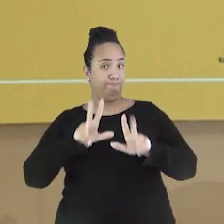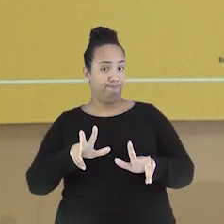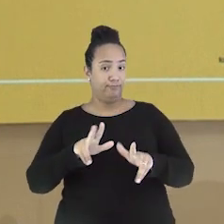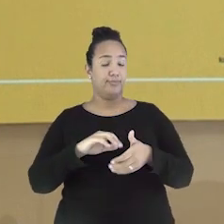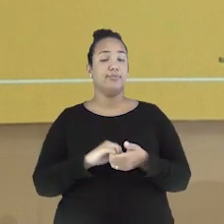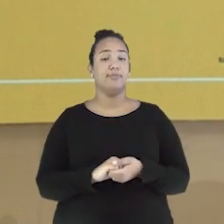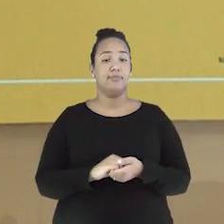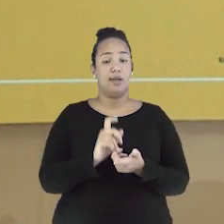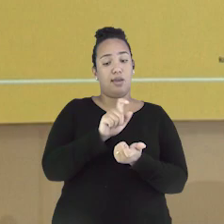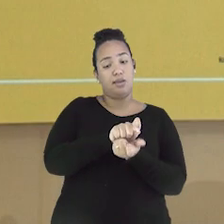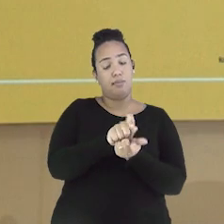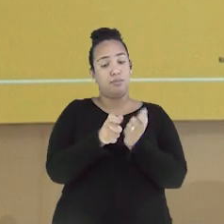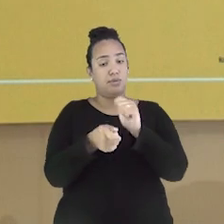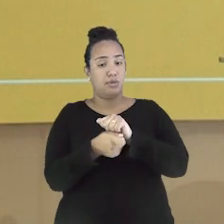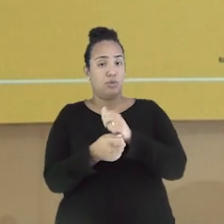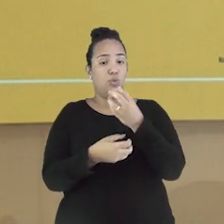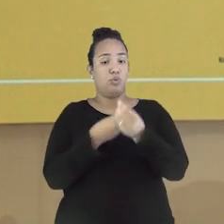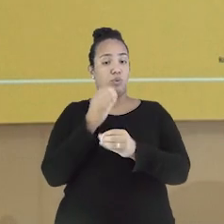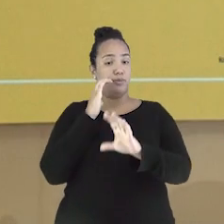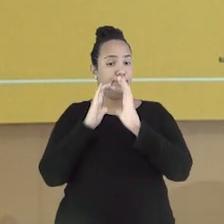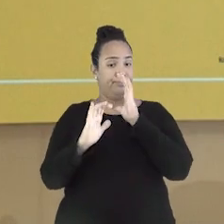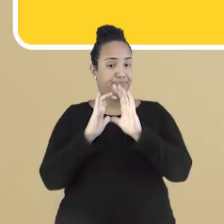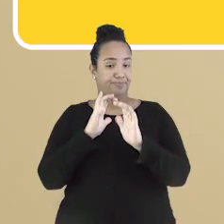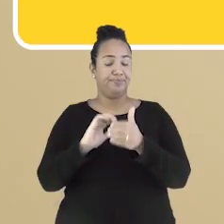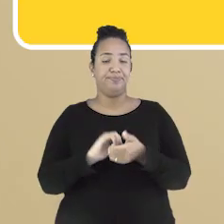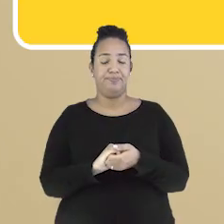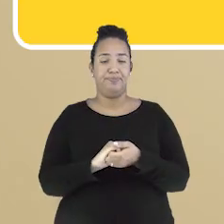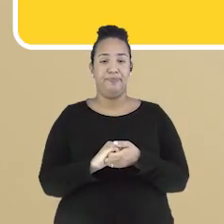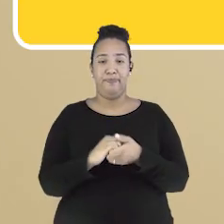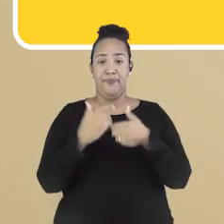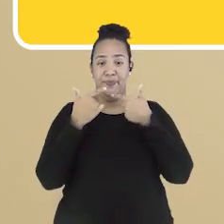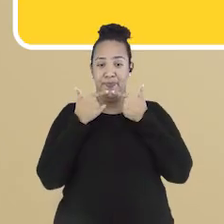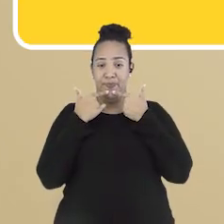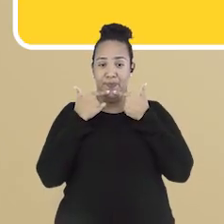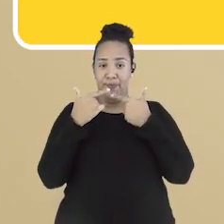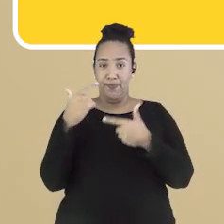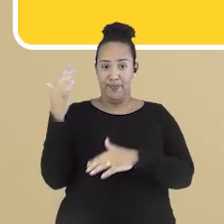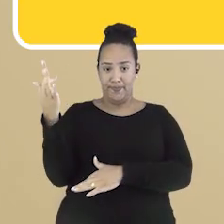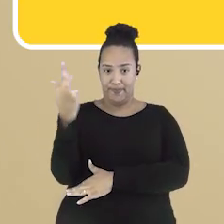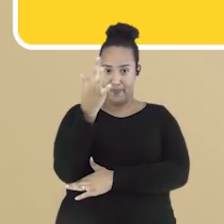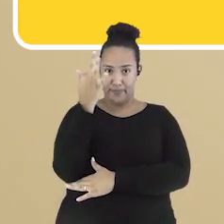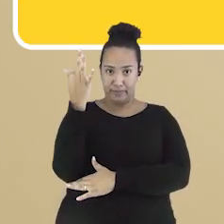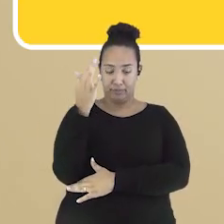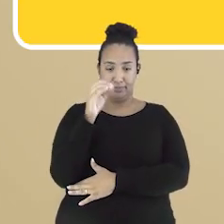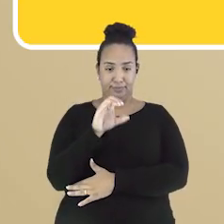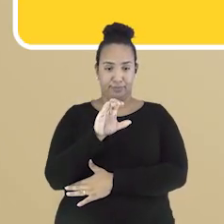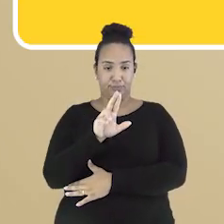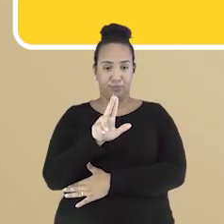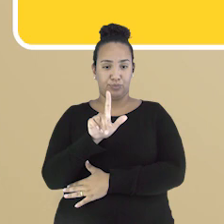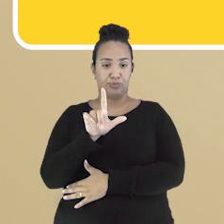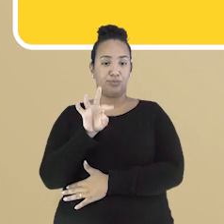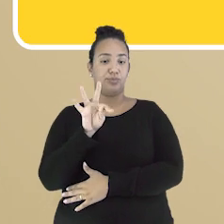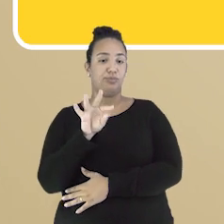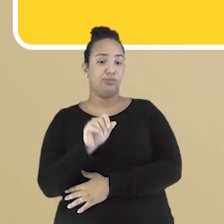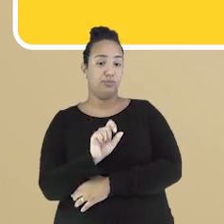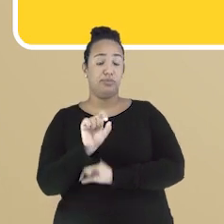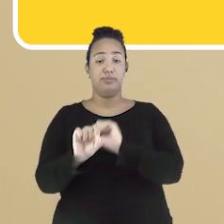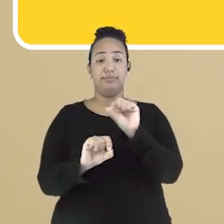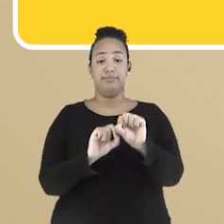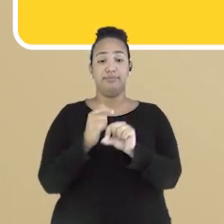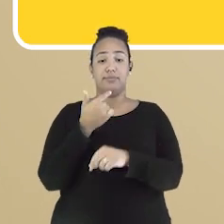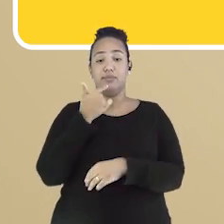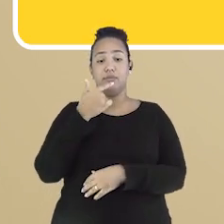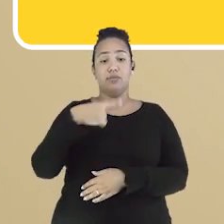se adequando às necessidades de comunicação das pessoas. A língua culta, também conhecida como norma culta, é a variante da língua